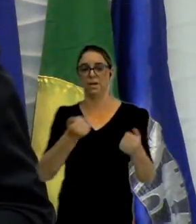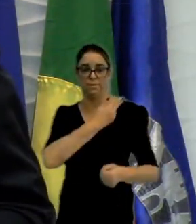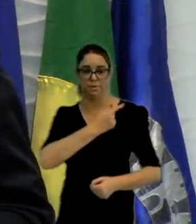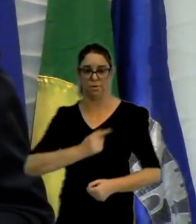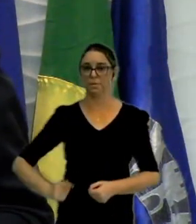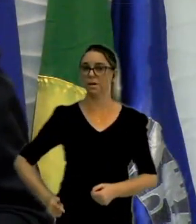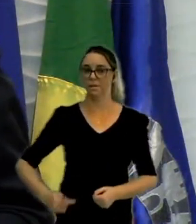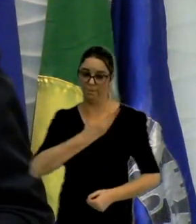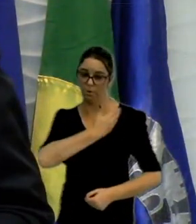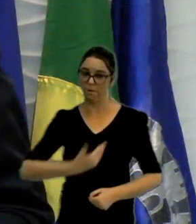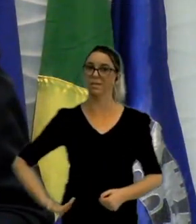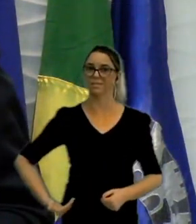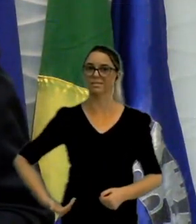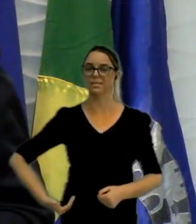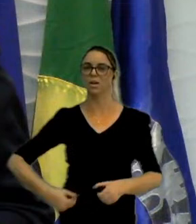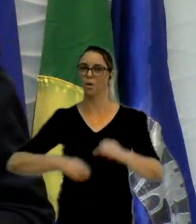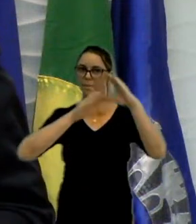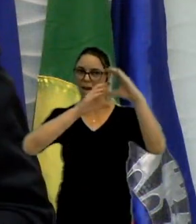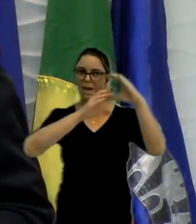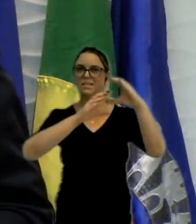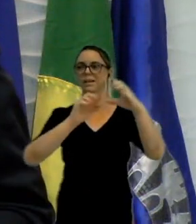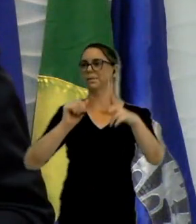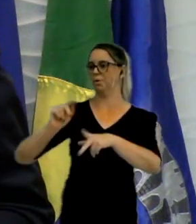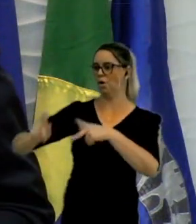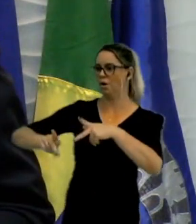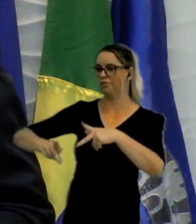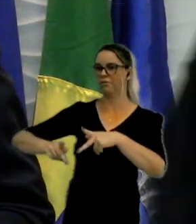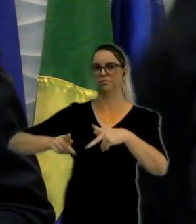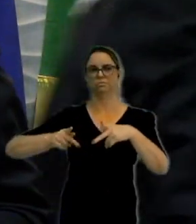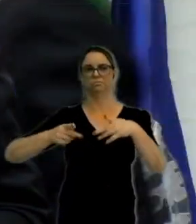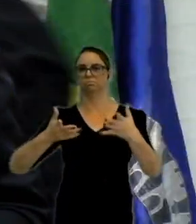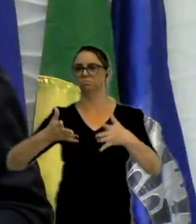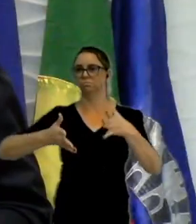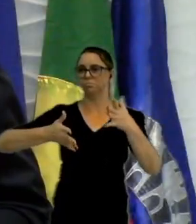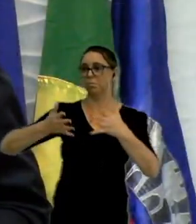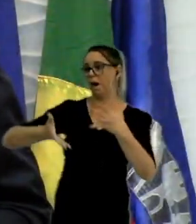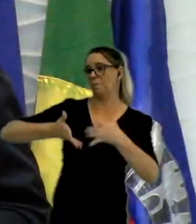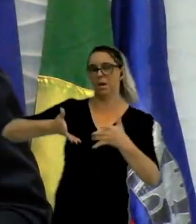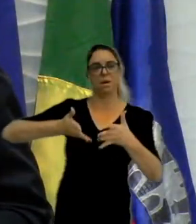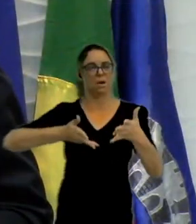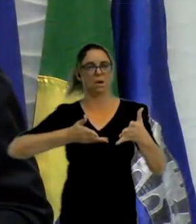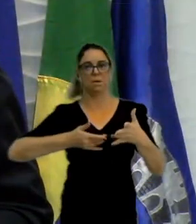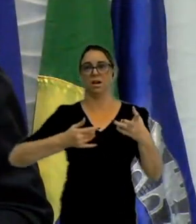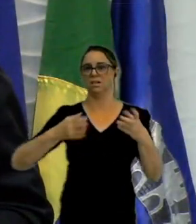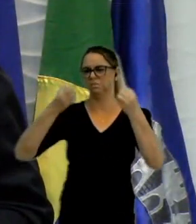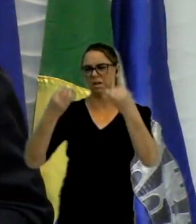e a Compesa. E até hoje nada foi resolvido.